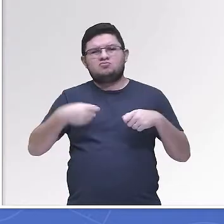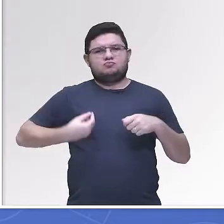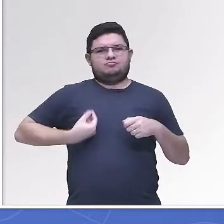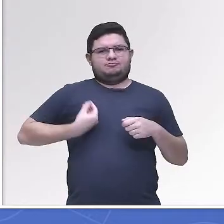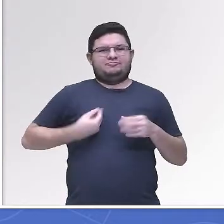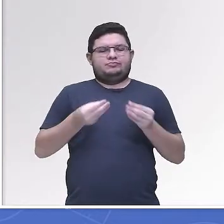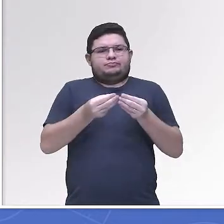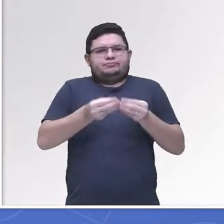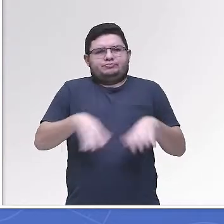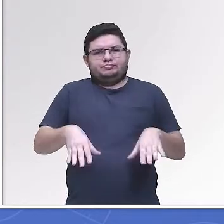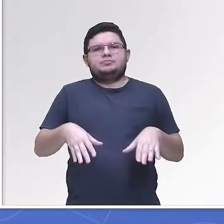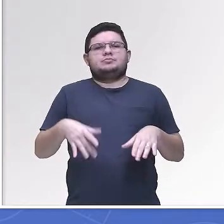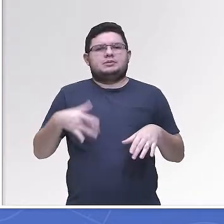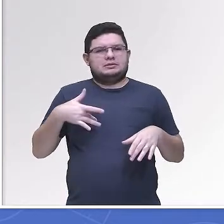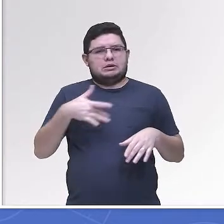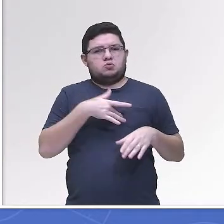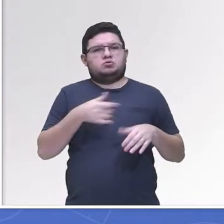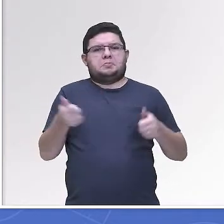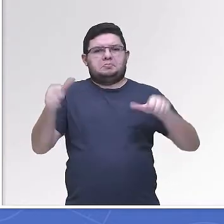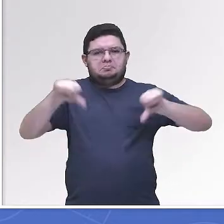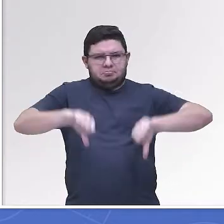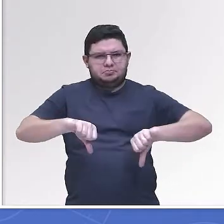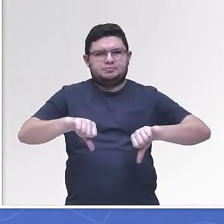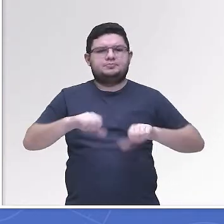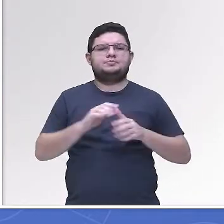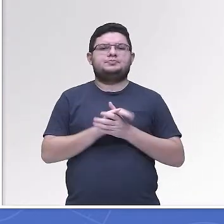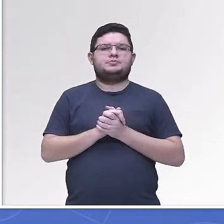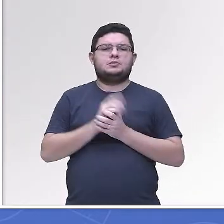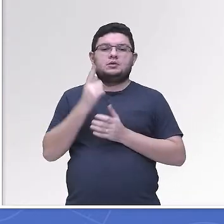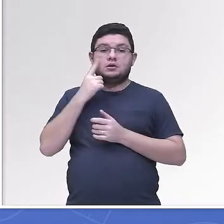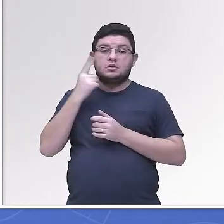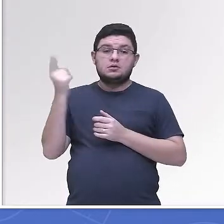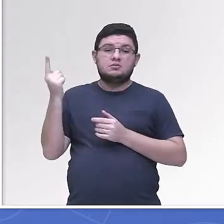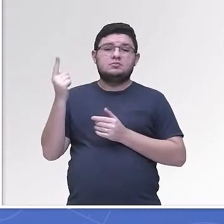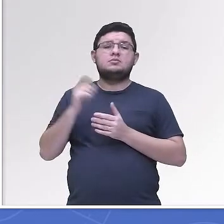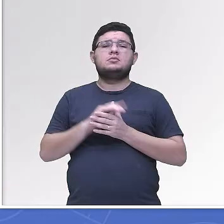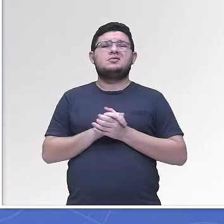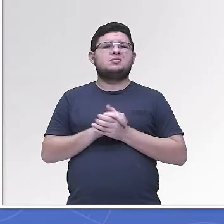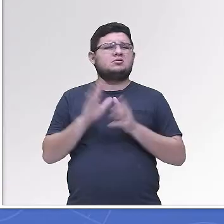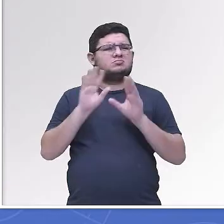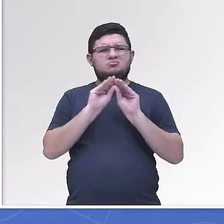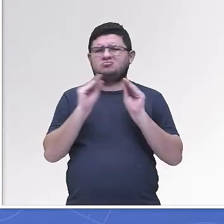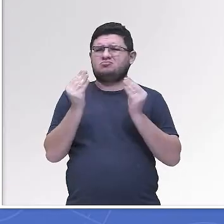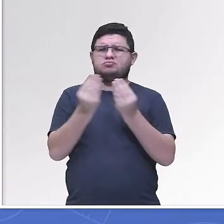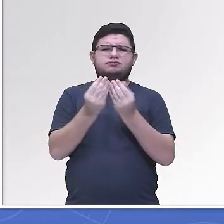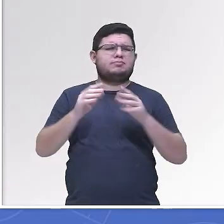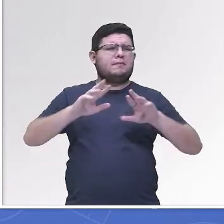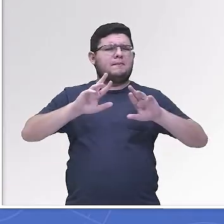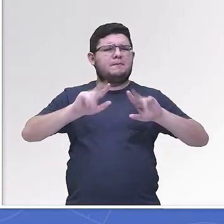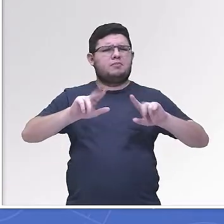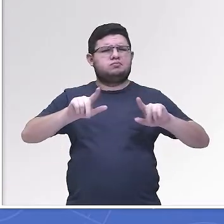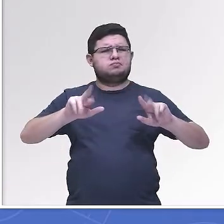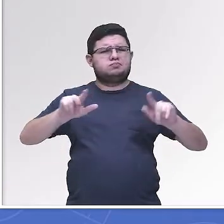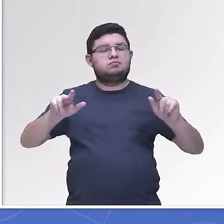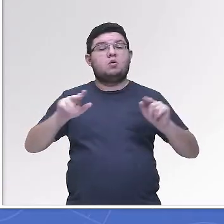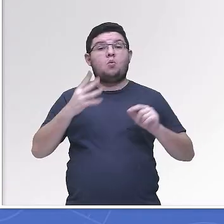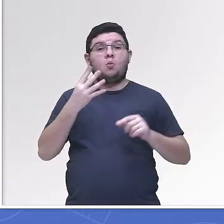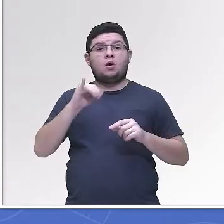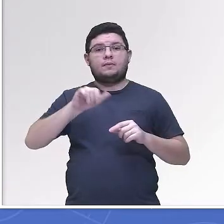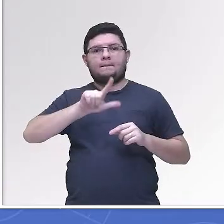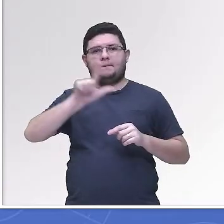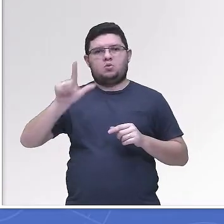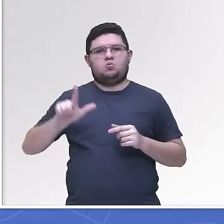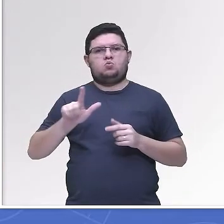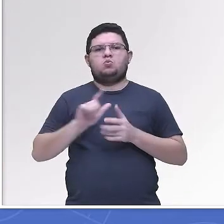acetona, terebitina. Então, isso daqui é um produto que tem muitas substâncias químicas, cerca de 4.000 substâncias